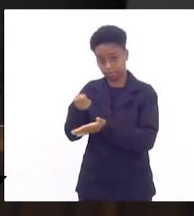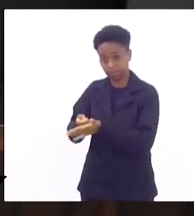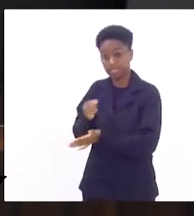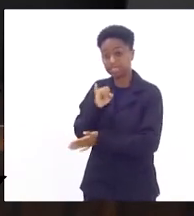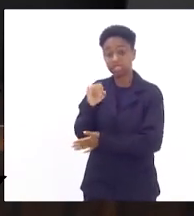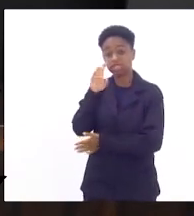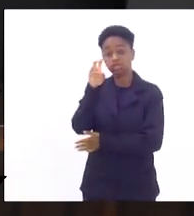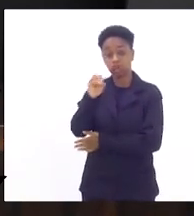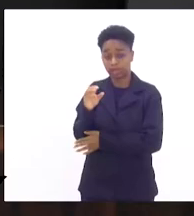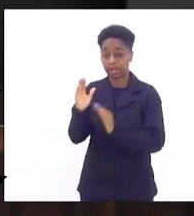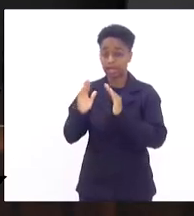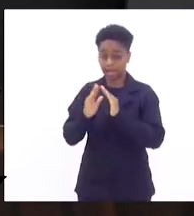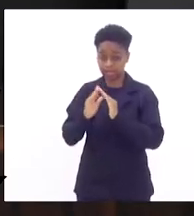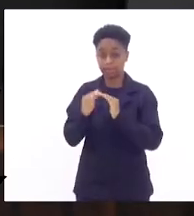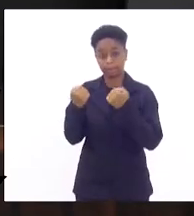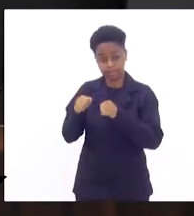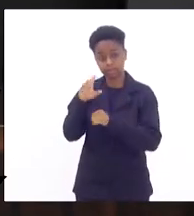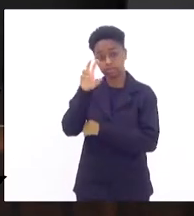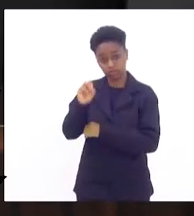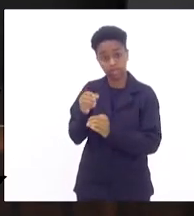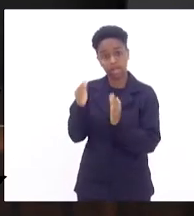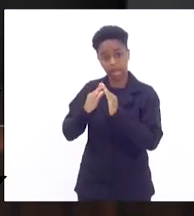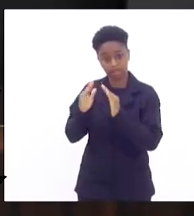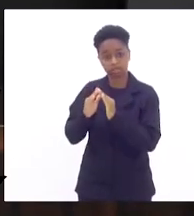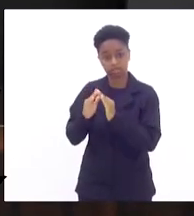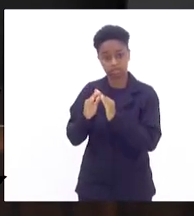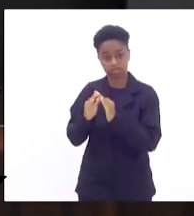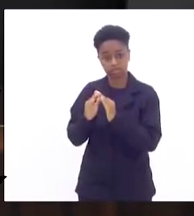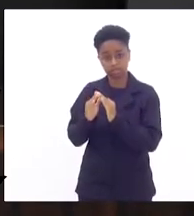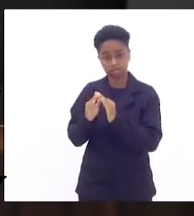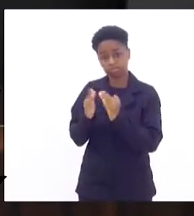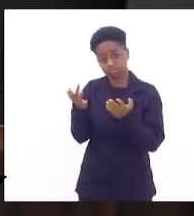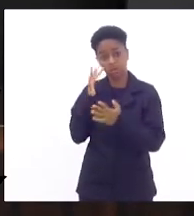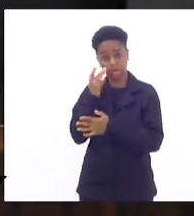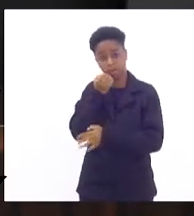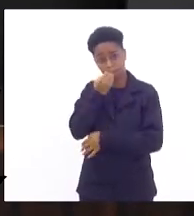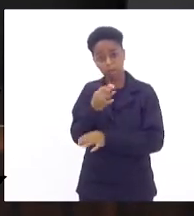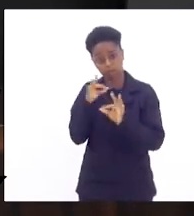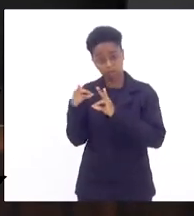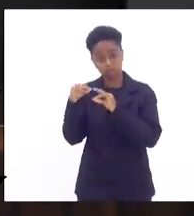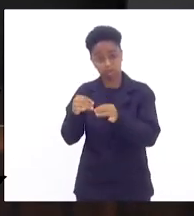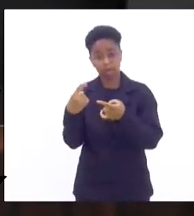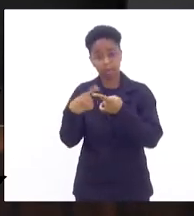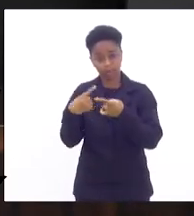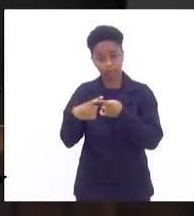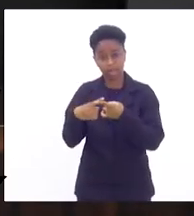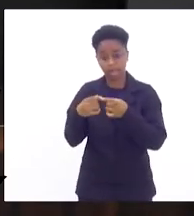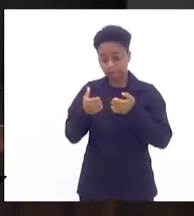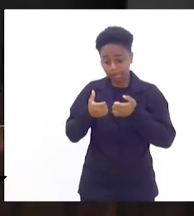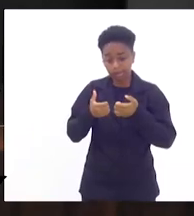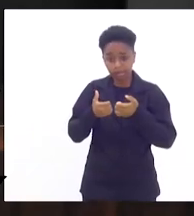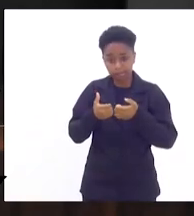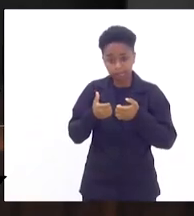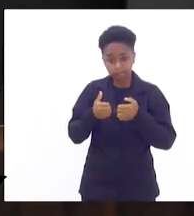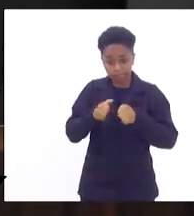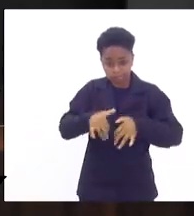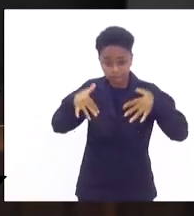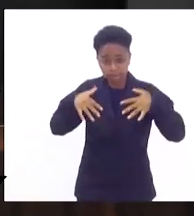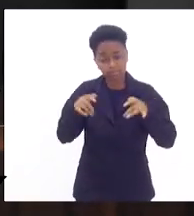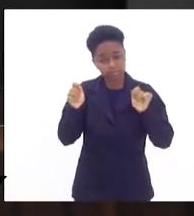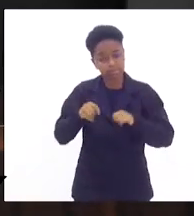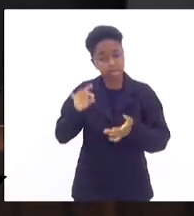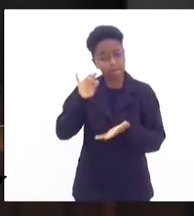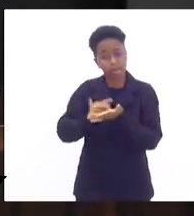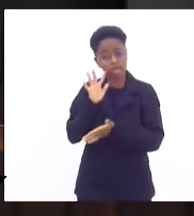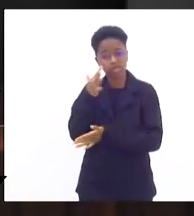50 casas, a concessionária tem que arcar com 50 casas. Eu acho que aí fica bom para todo mundo. E sai da audiência pública com fato consolidado. Porque não